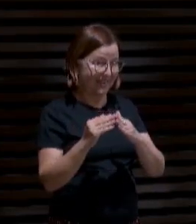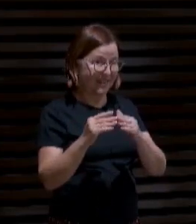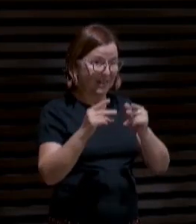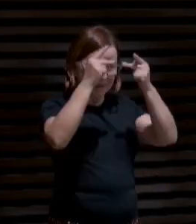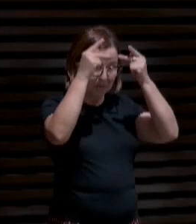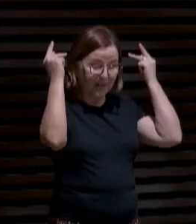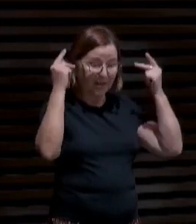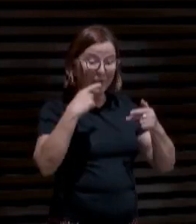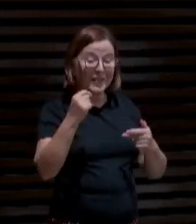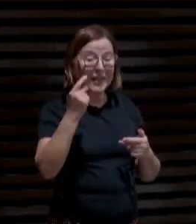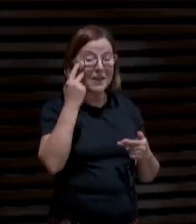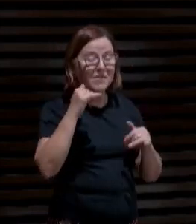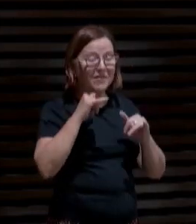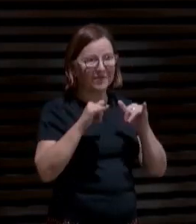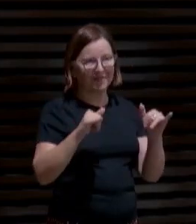falar.